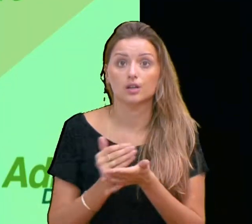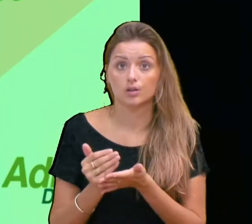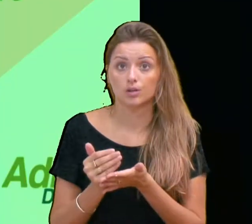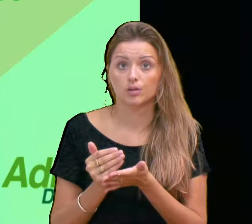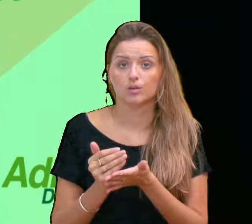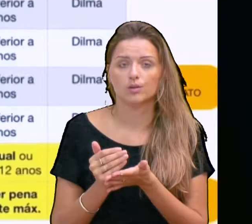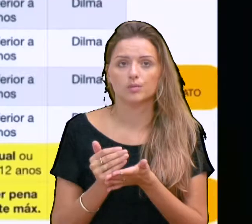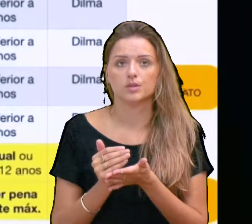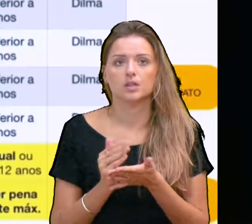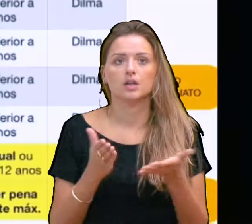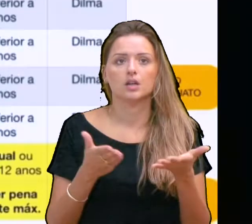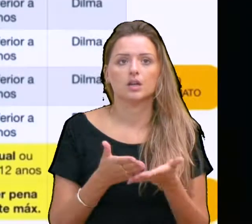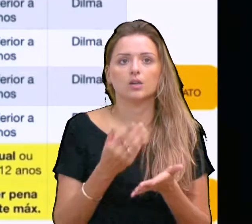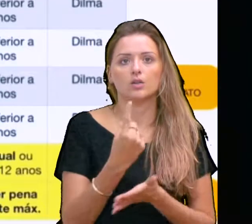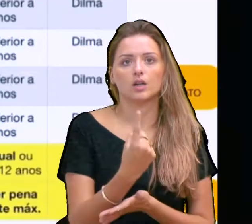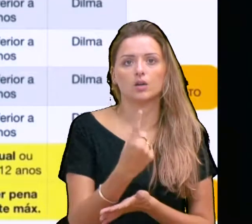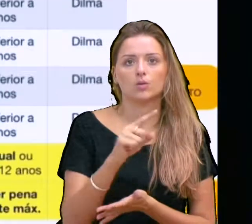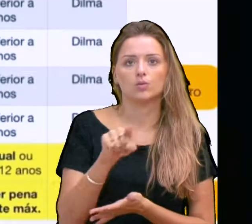baixa para